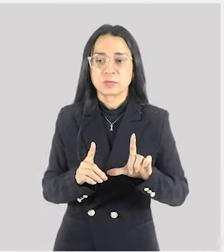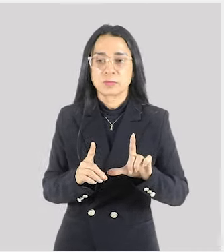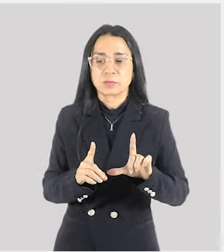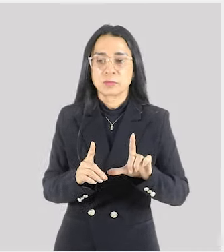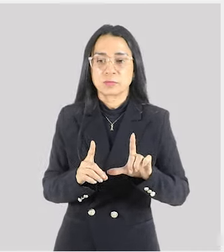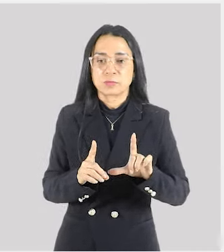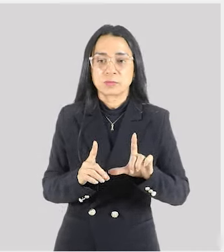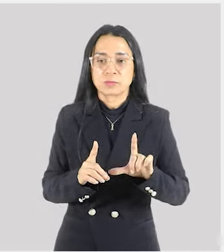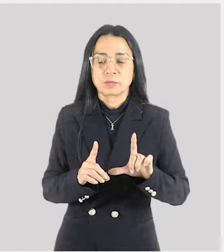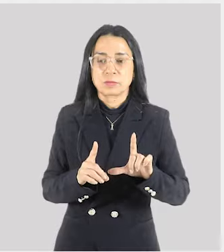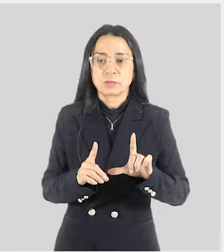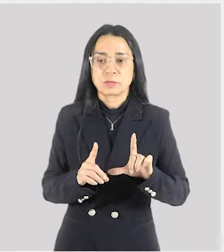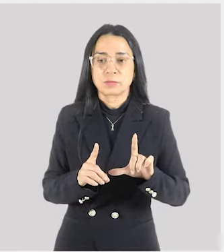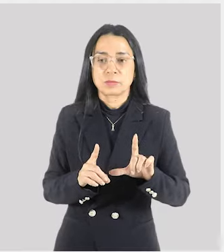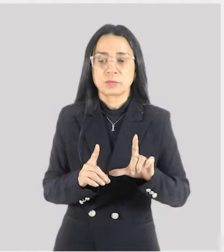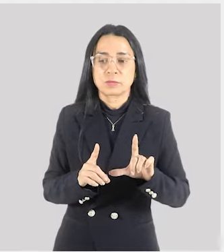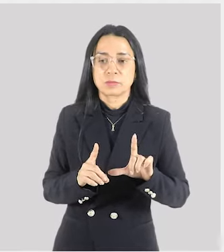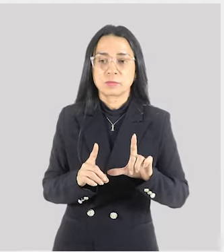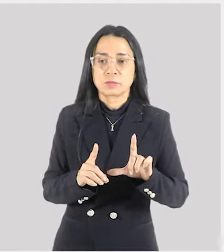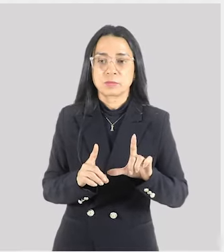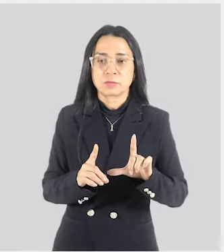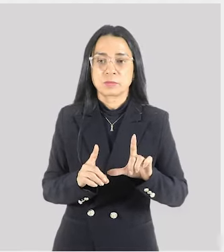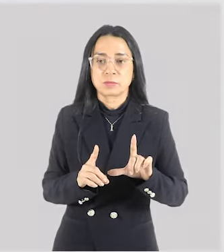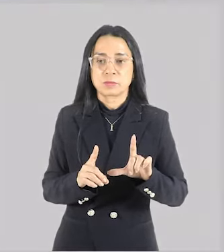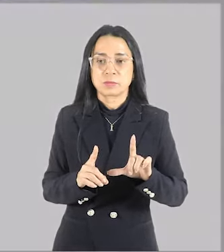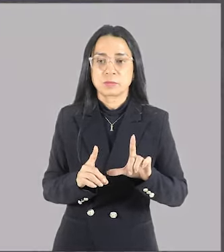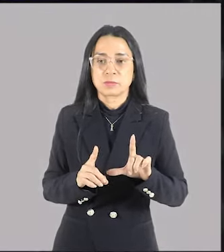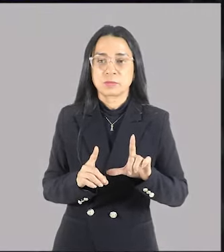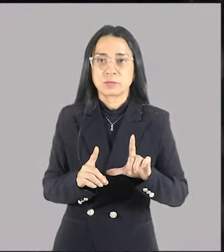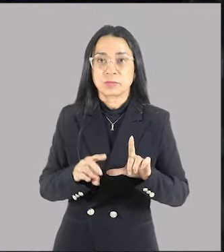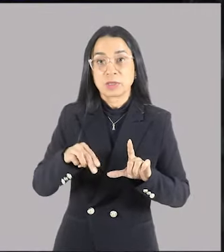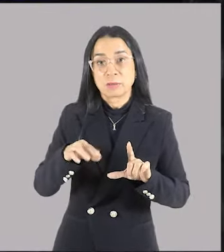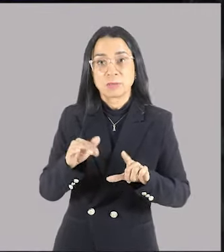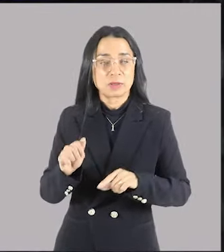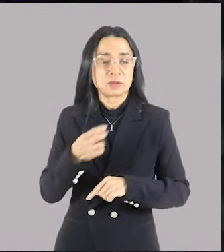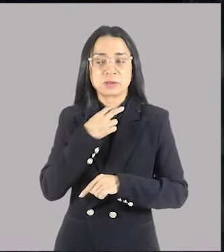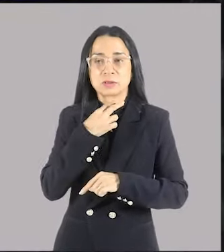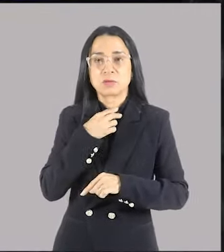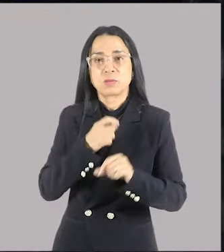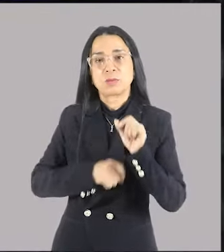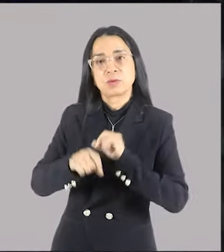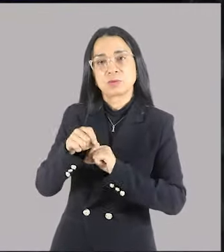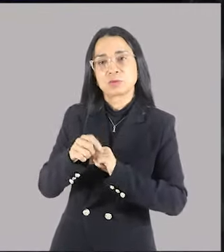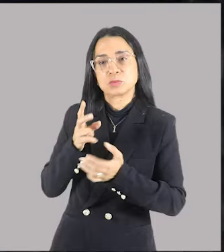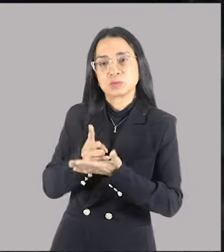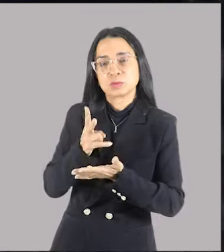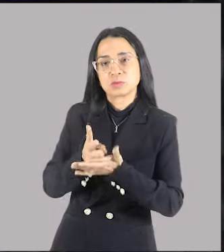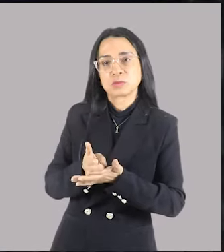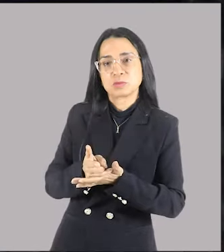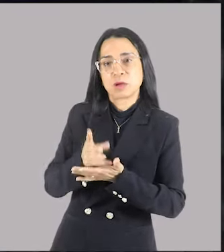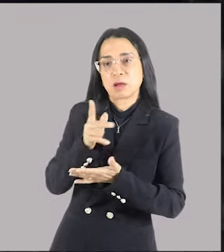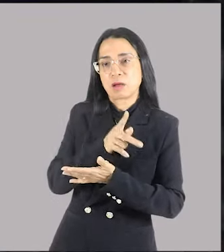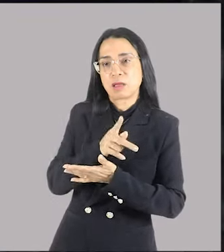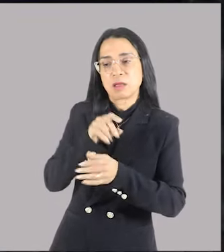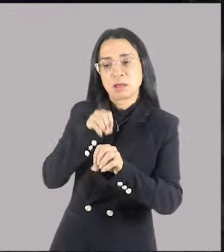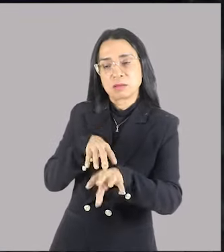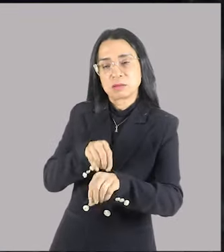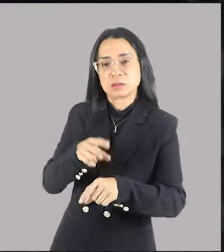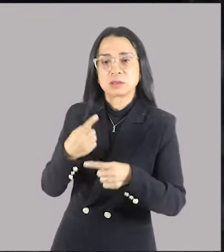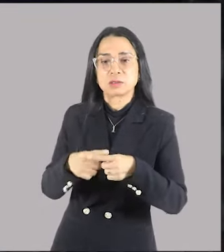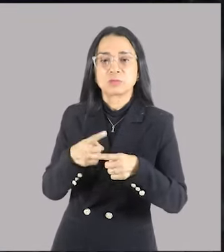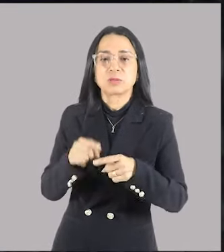função de professora Maria não pode permanecer exercendo a função de professora porque ela é uma servidora estatal temporária